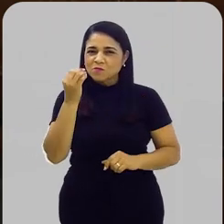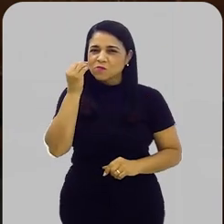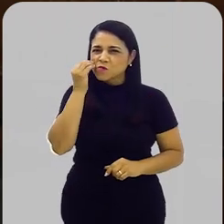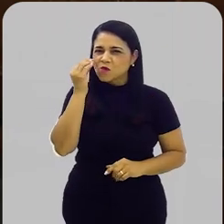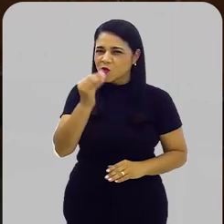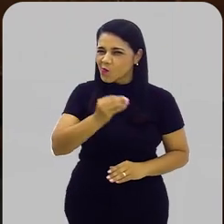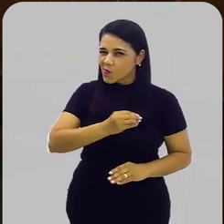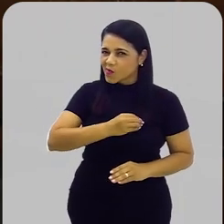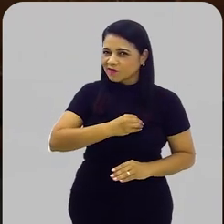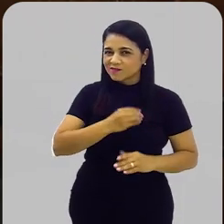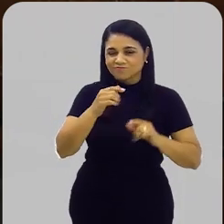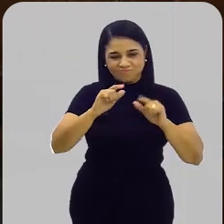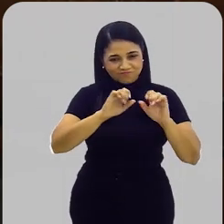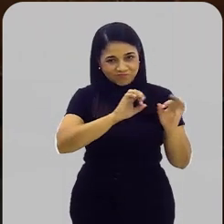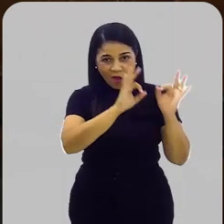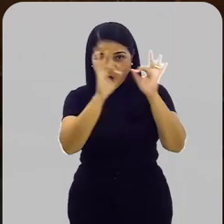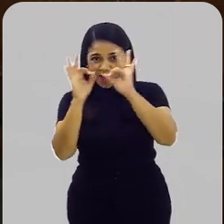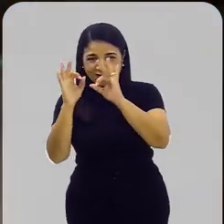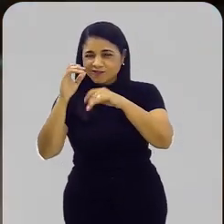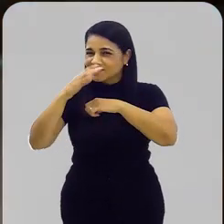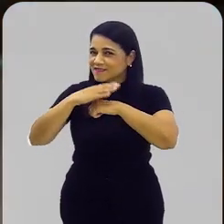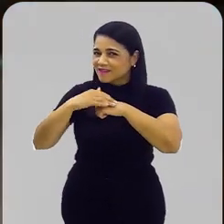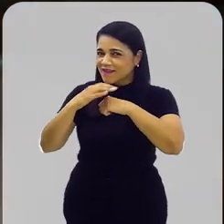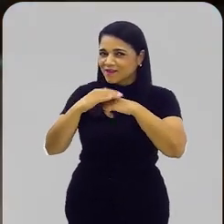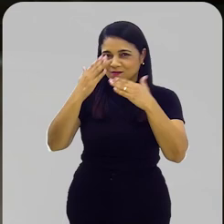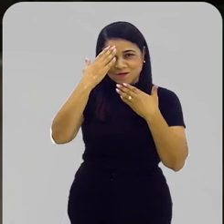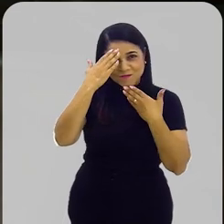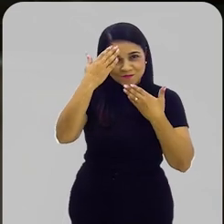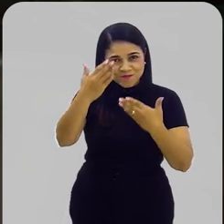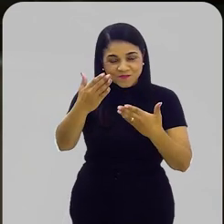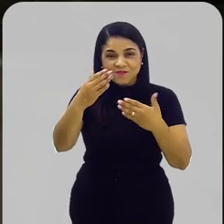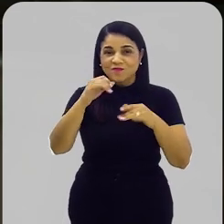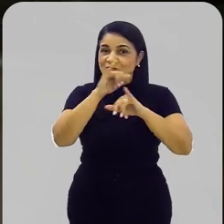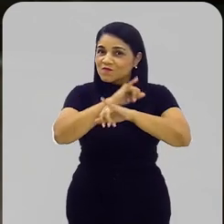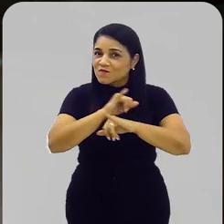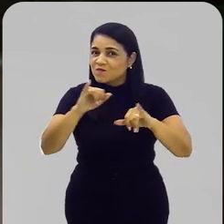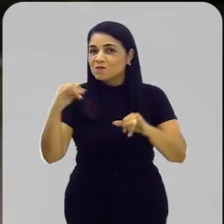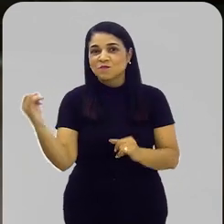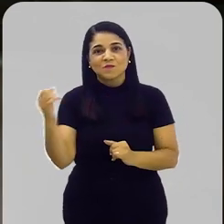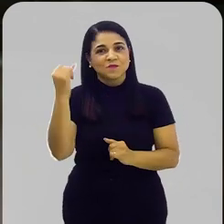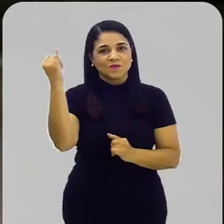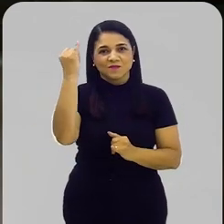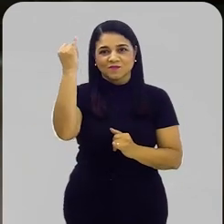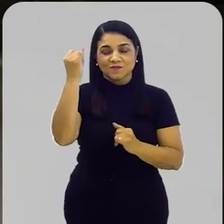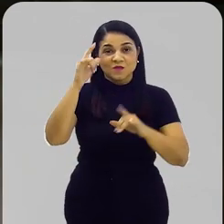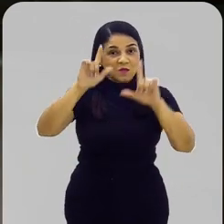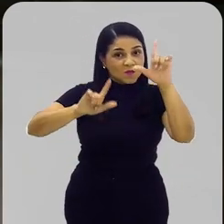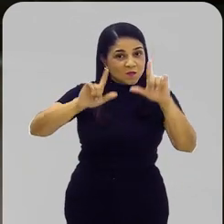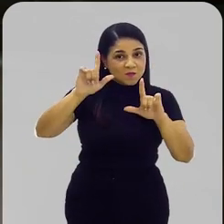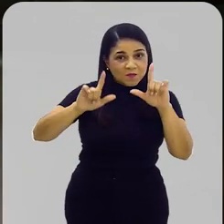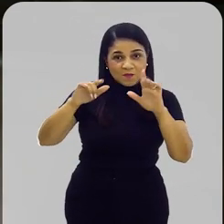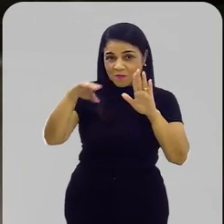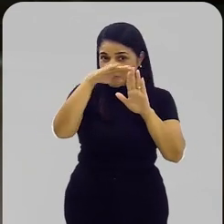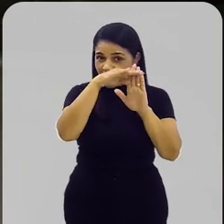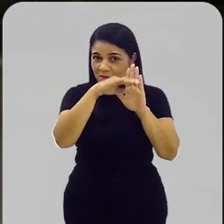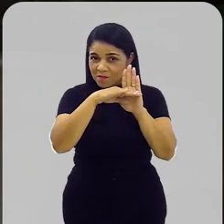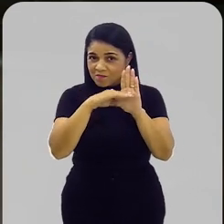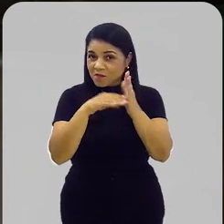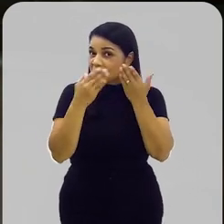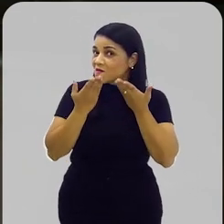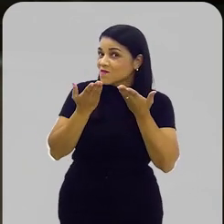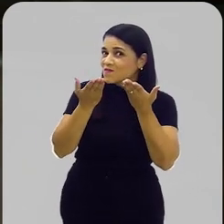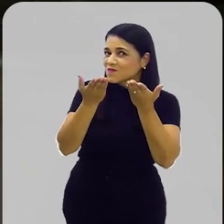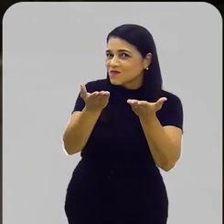sua audiência e pelo seu carinho. Deixa eu lhe dizer algo muito importante. Este programa é feito